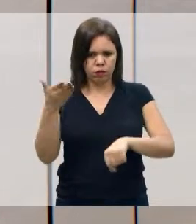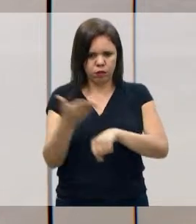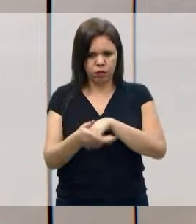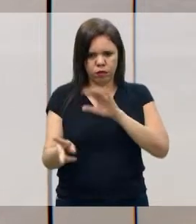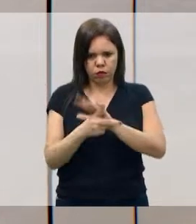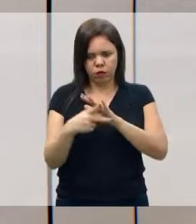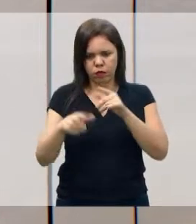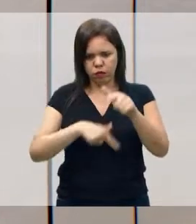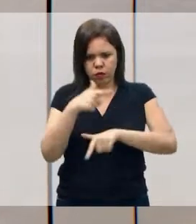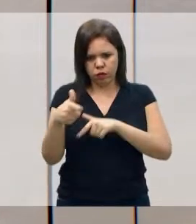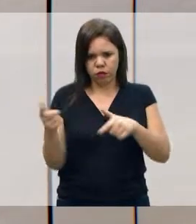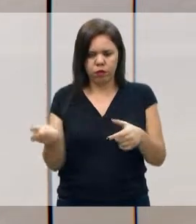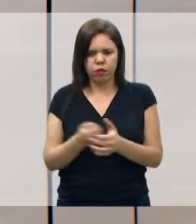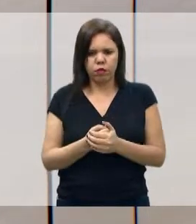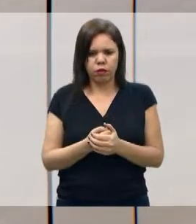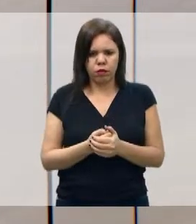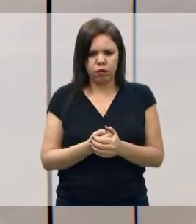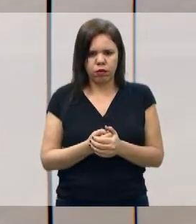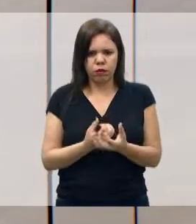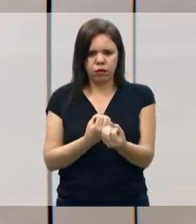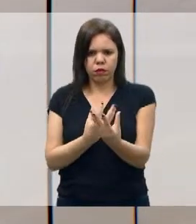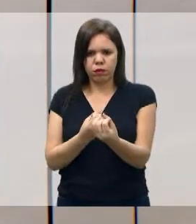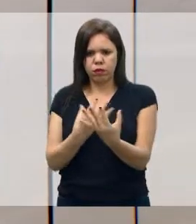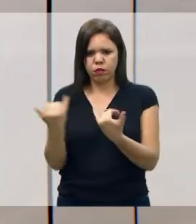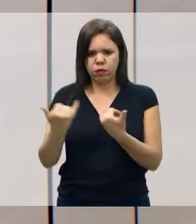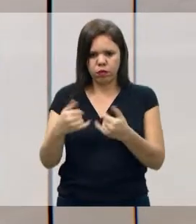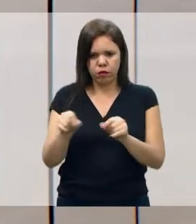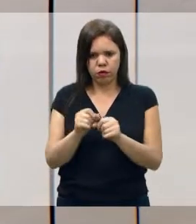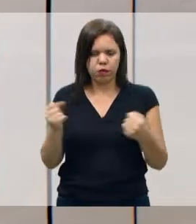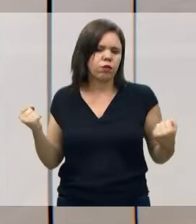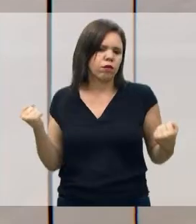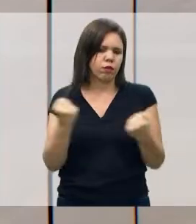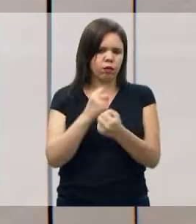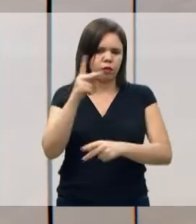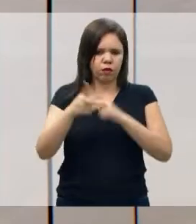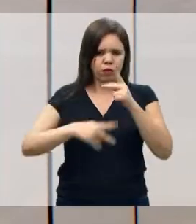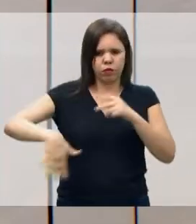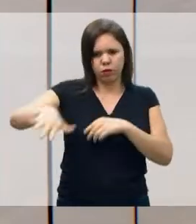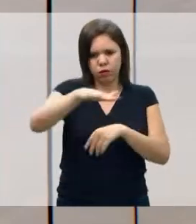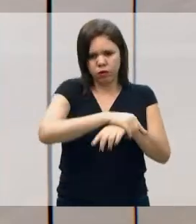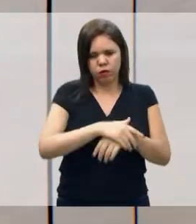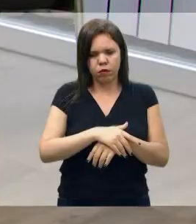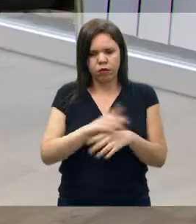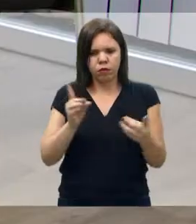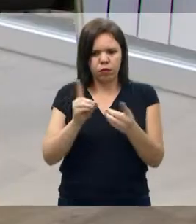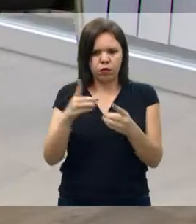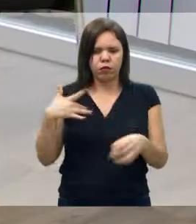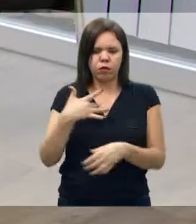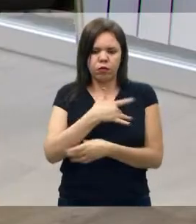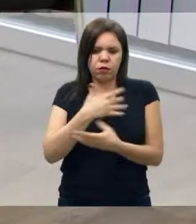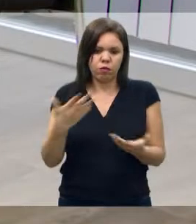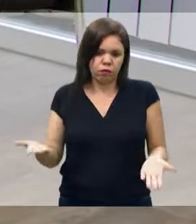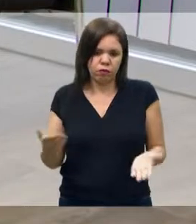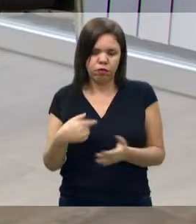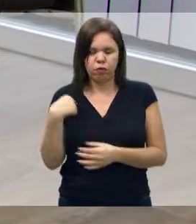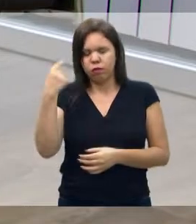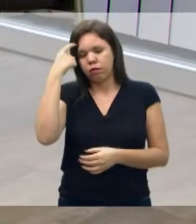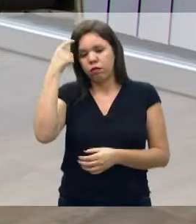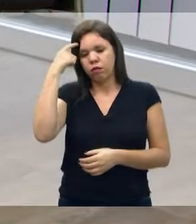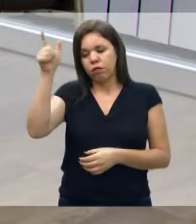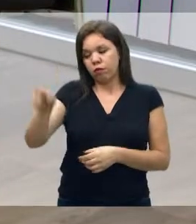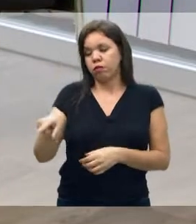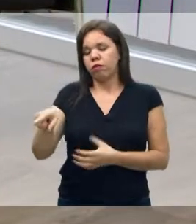e emprego, comunidade e informação e apoio da comunidade e serviços de saúde. Quando a gente pensa na